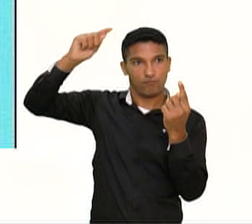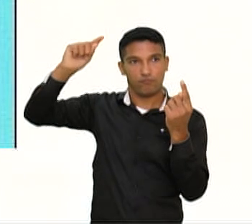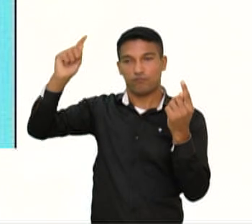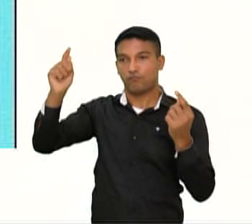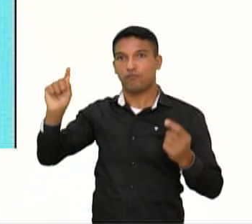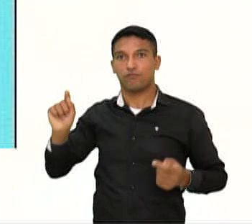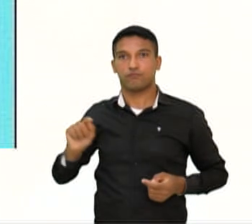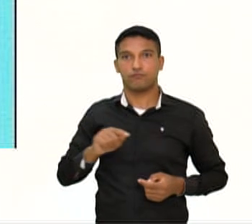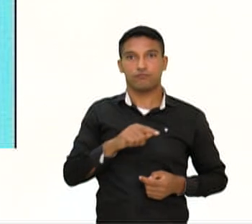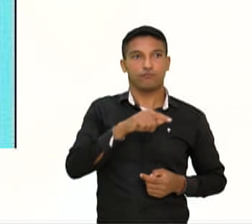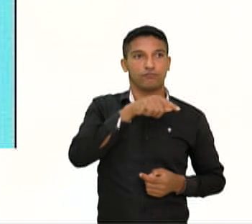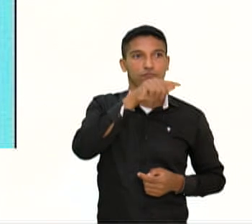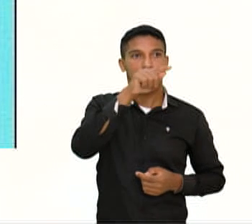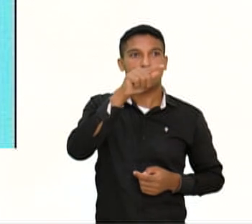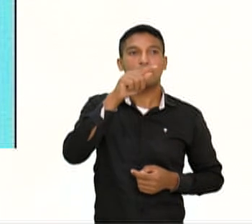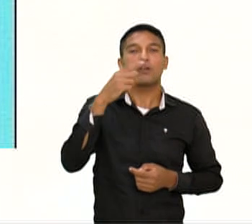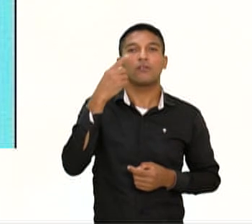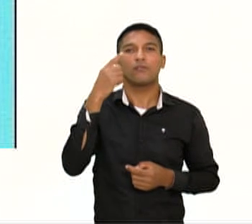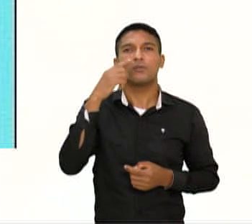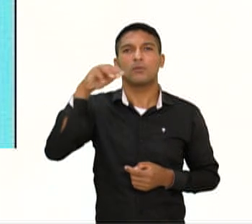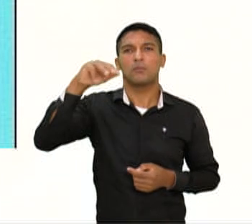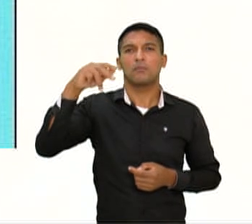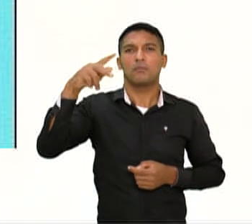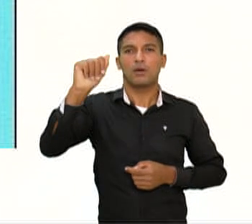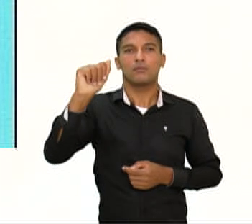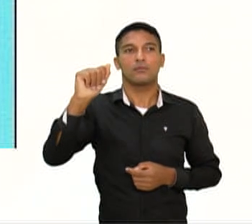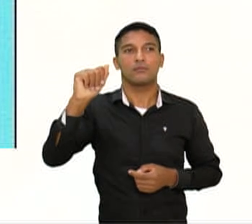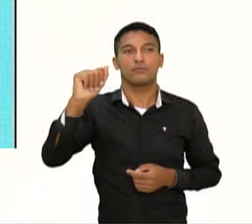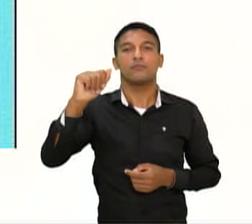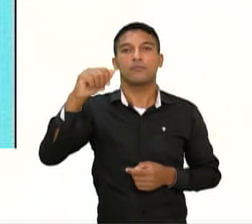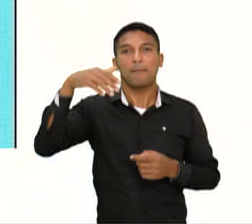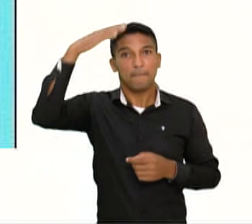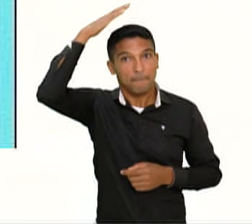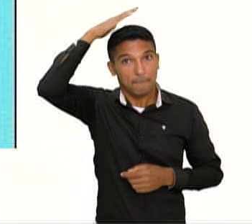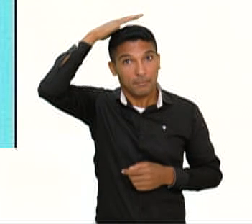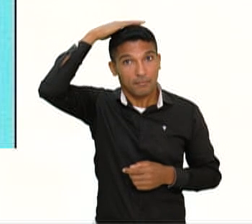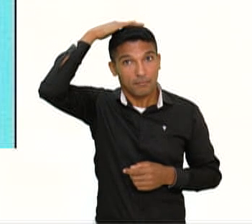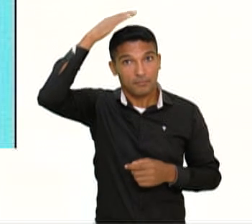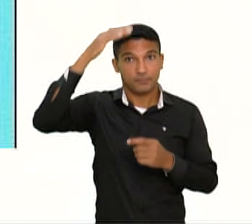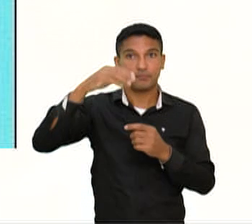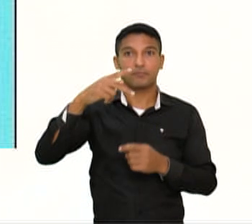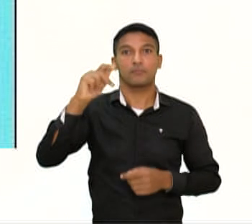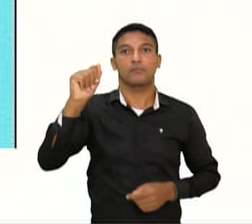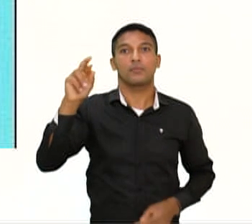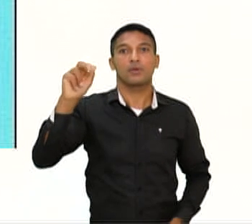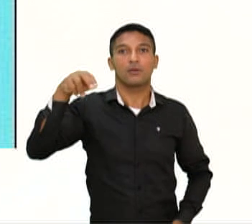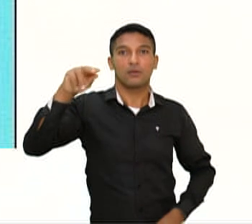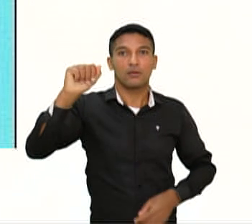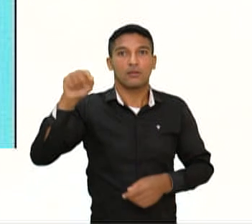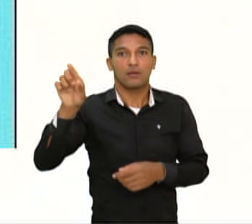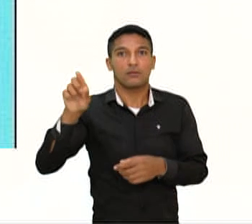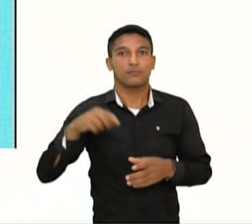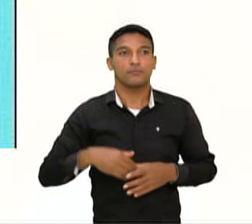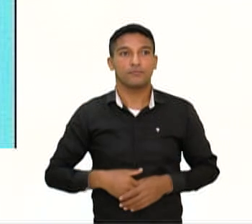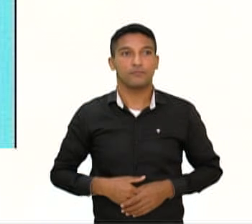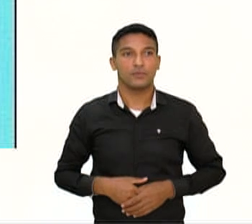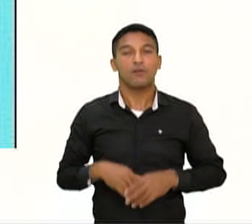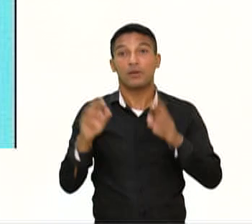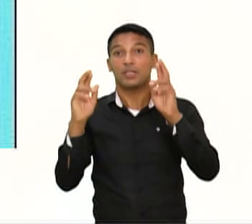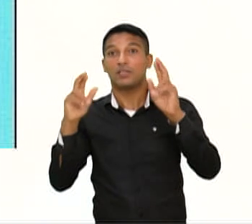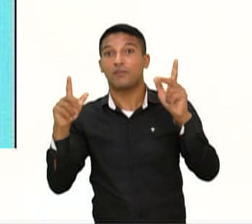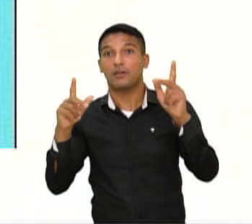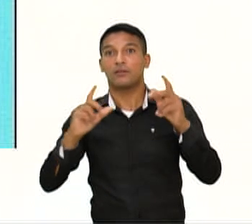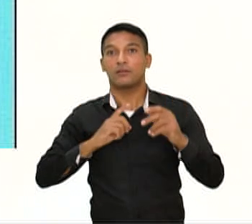isso. Nesses aspectos gerais, a primeira coisa que a gente já falou e vamos retomar é a situação da diferença entre